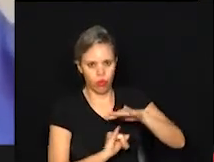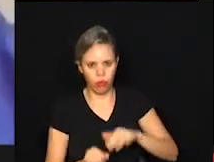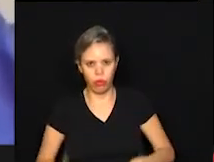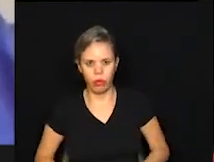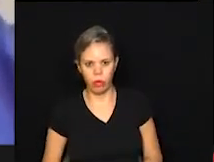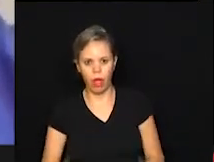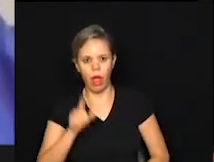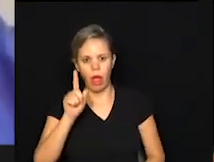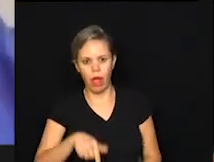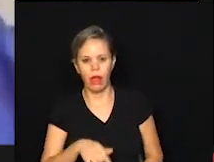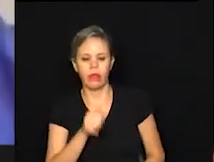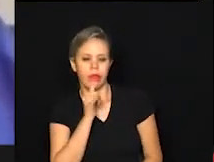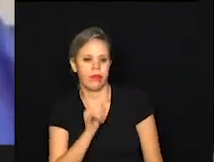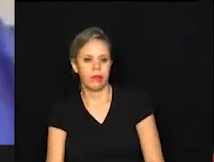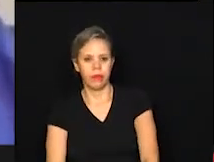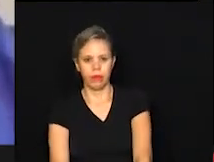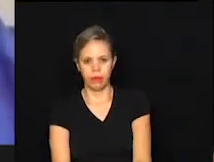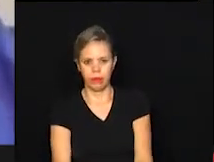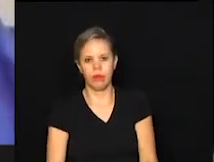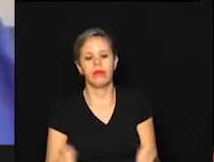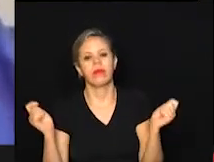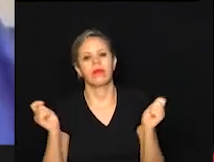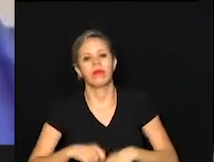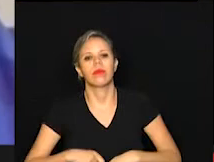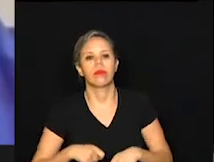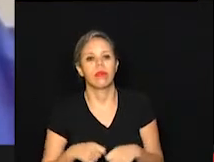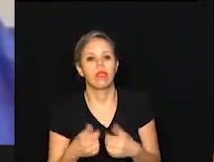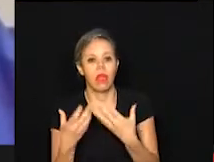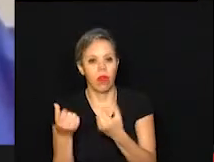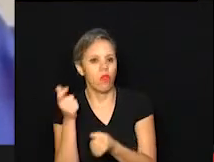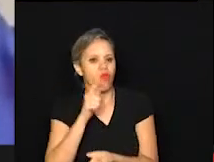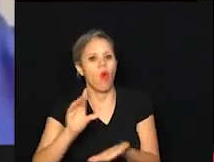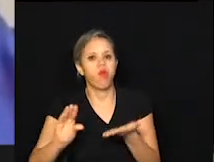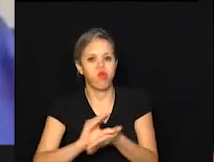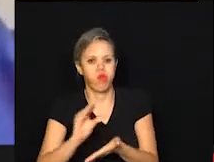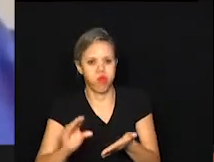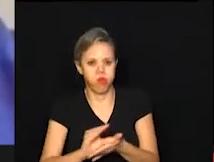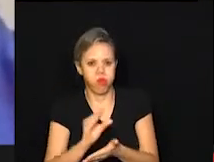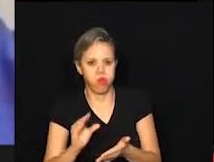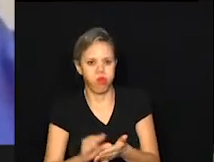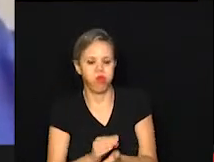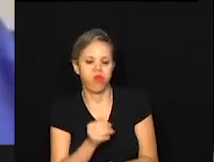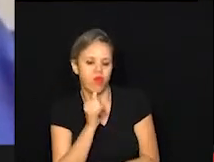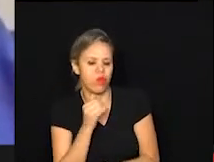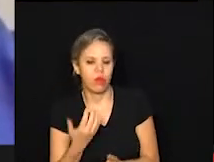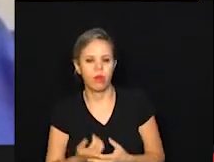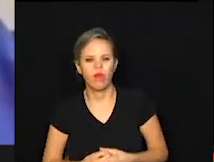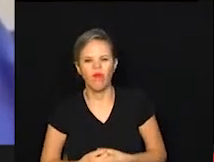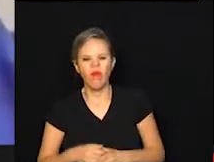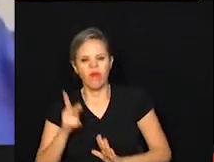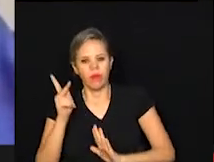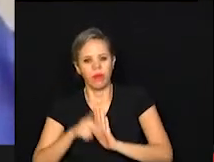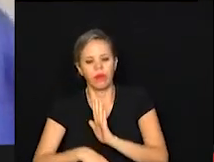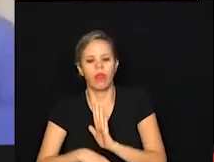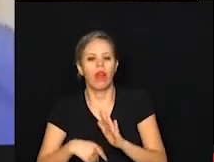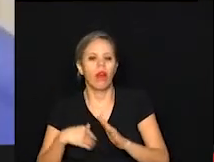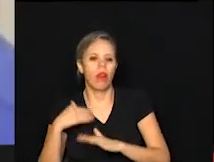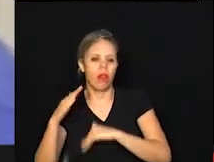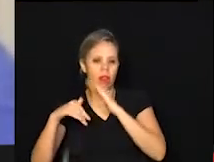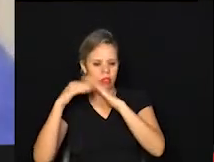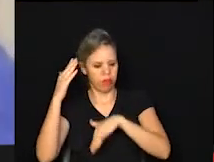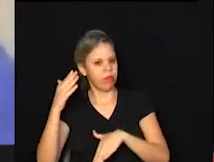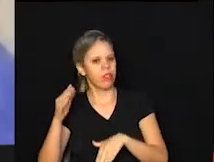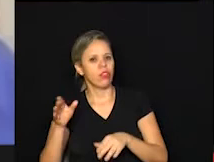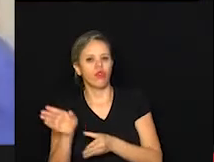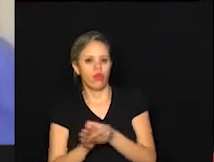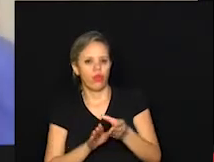são instituições capazes de atrair recursos, de modo que os projetos desenvolvidos pelo